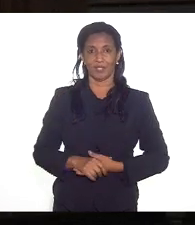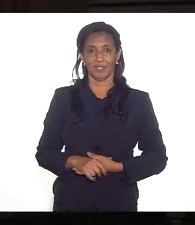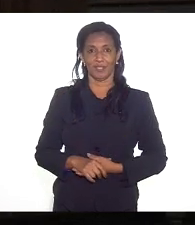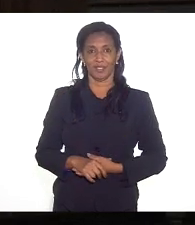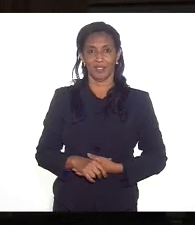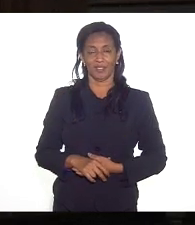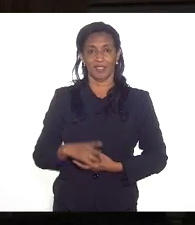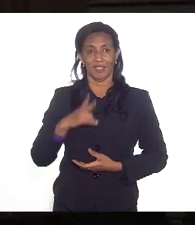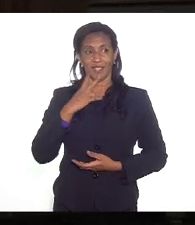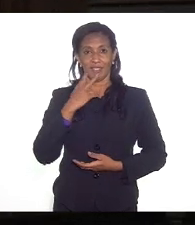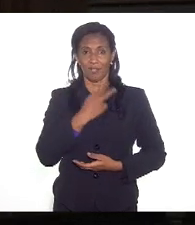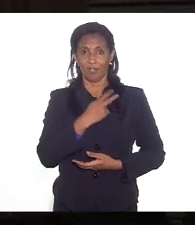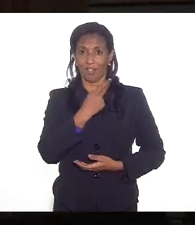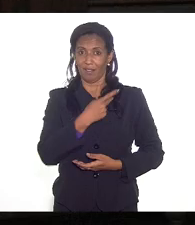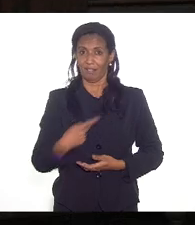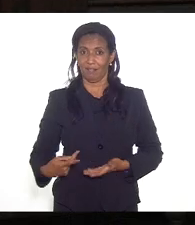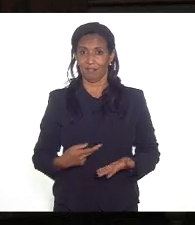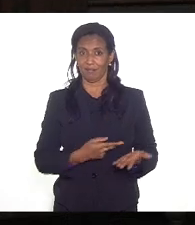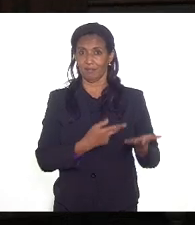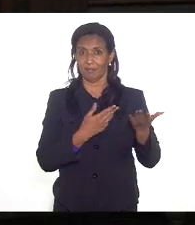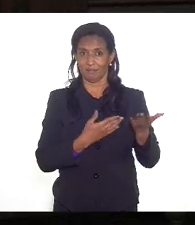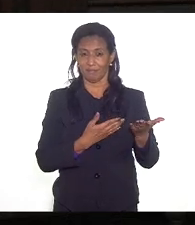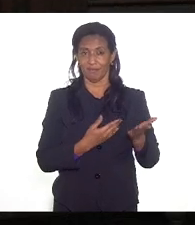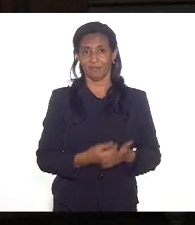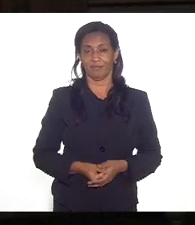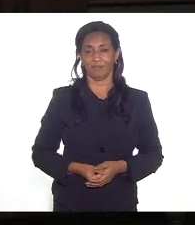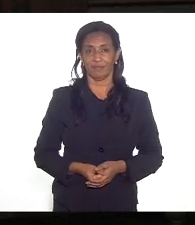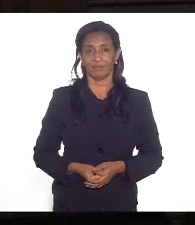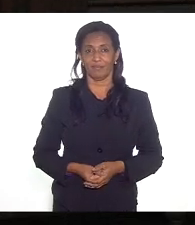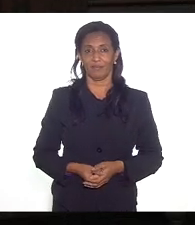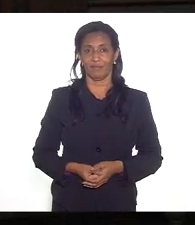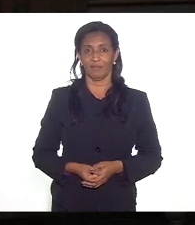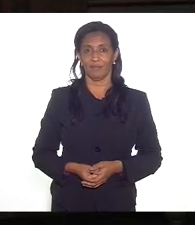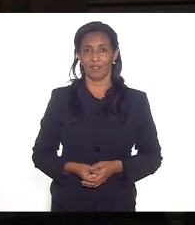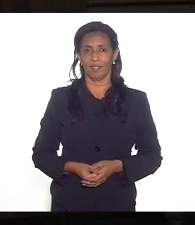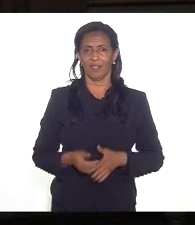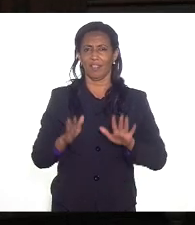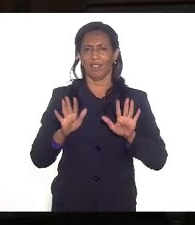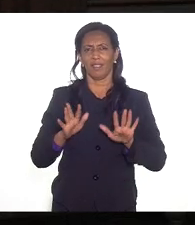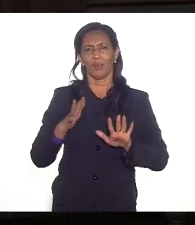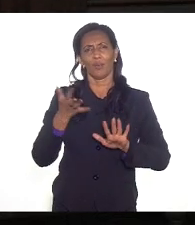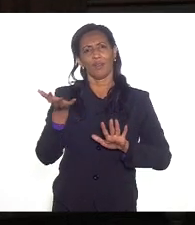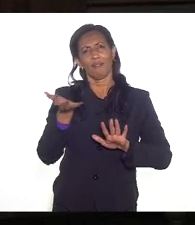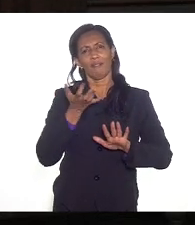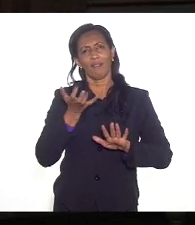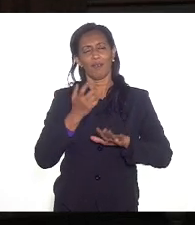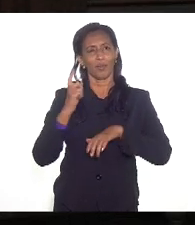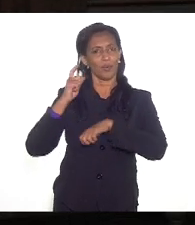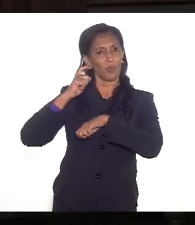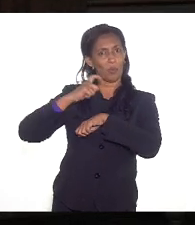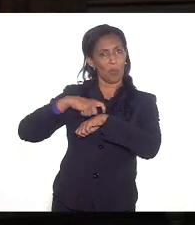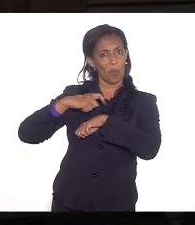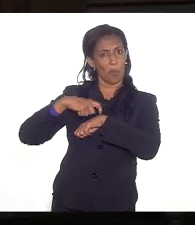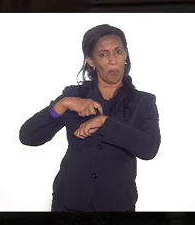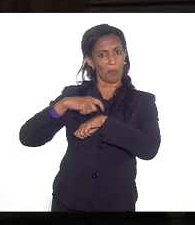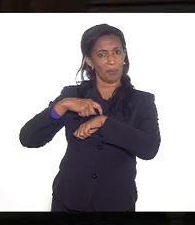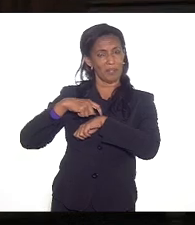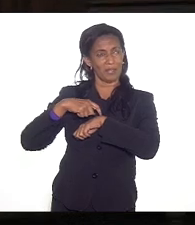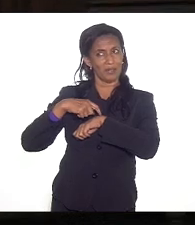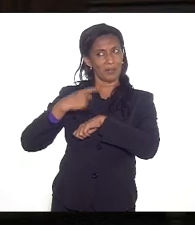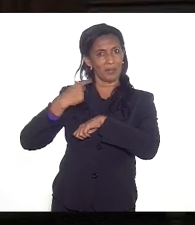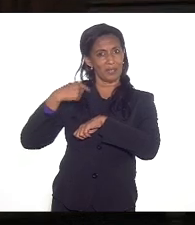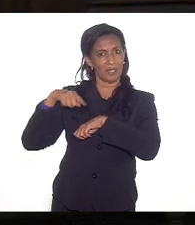o que disse a vossa excelência o que preferia o momento que eu tivesse